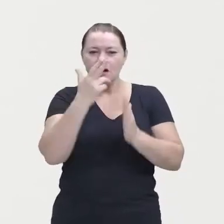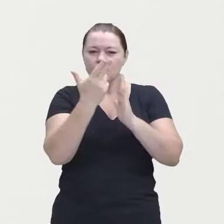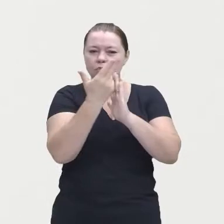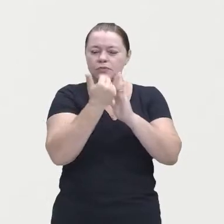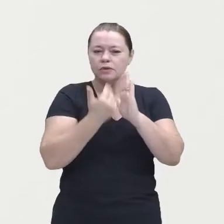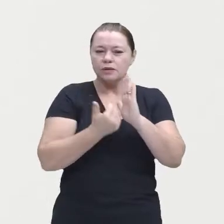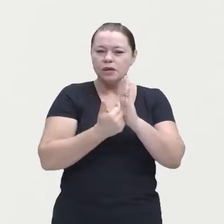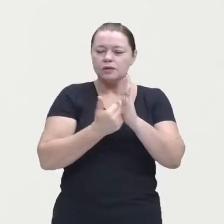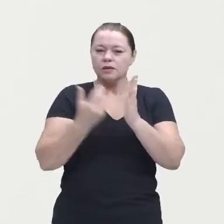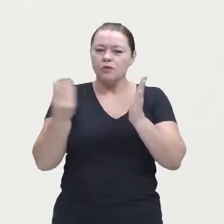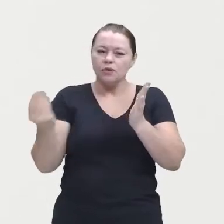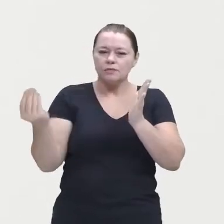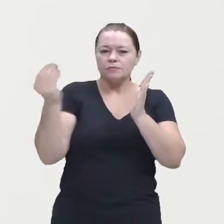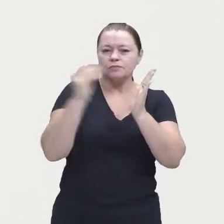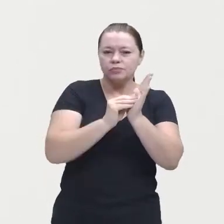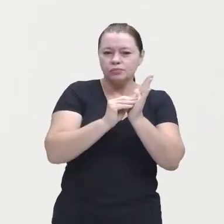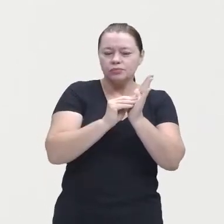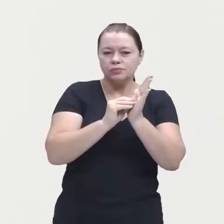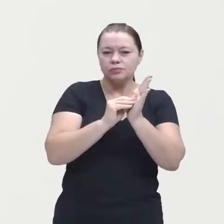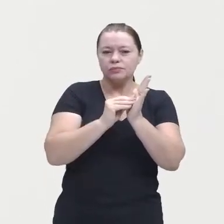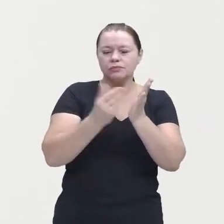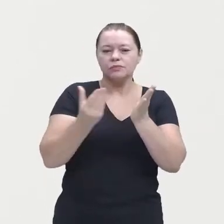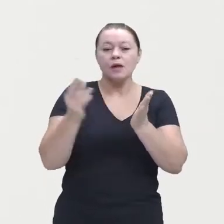as lacunas.